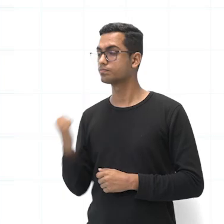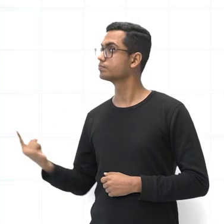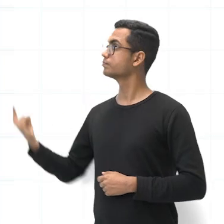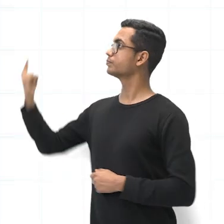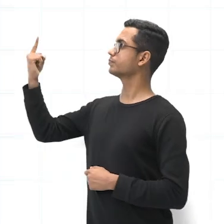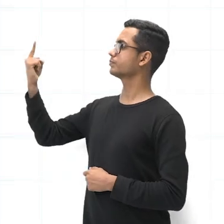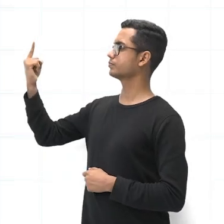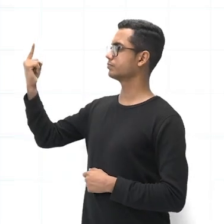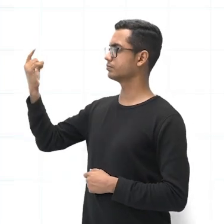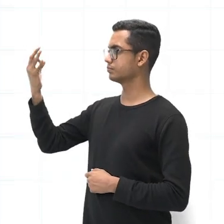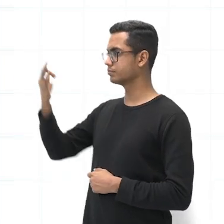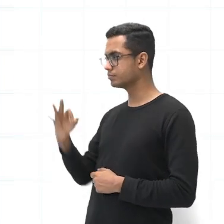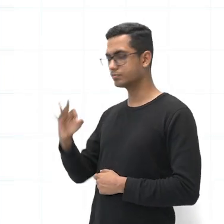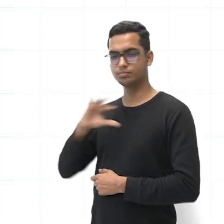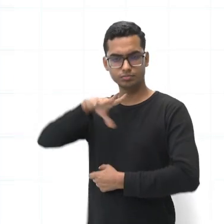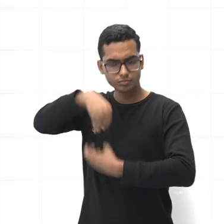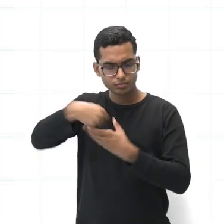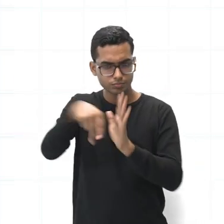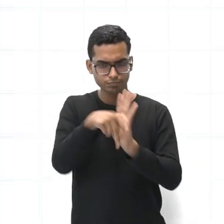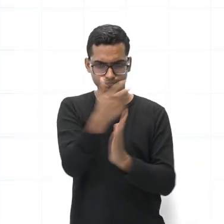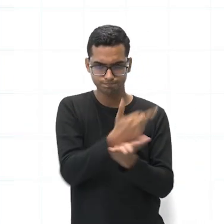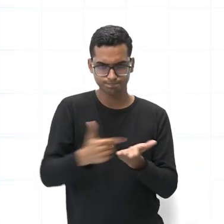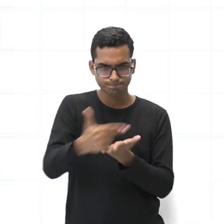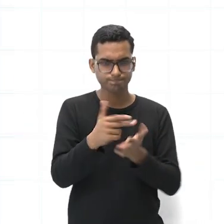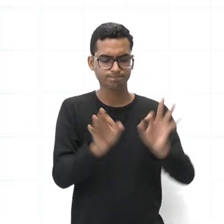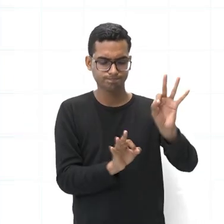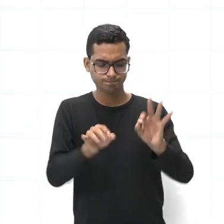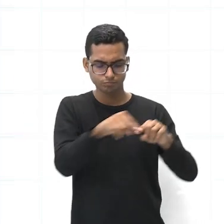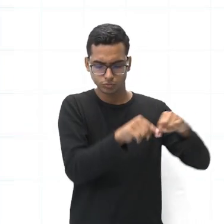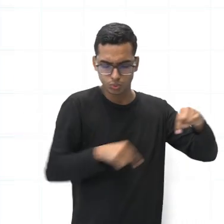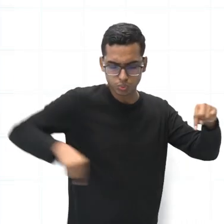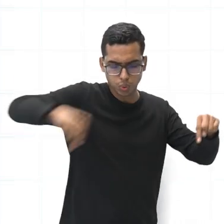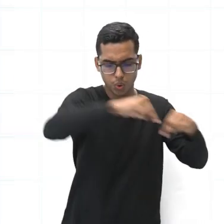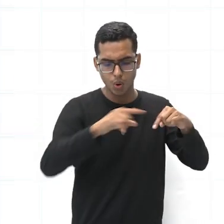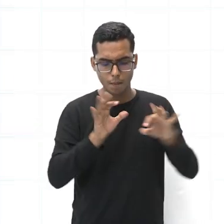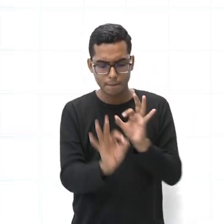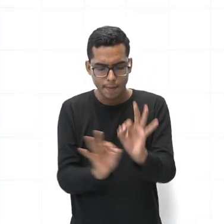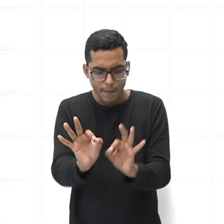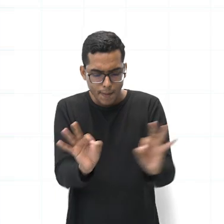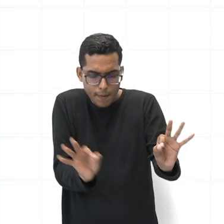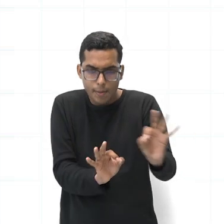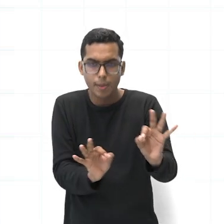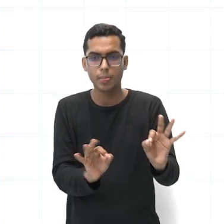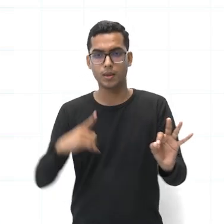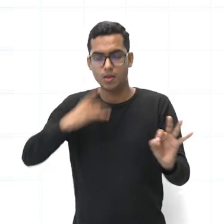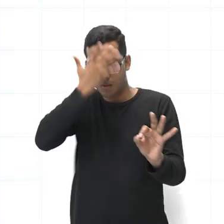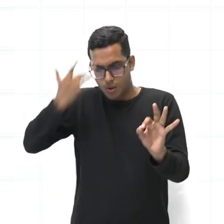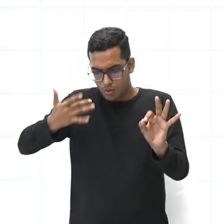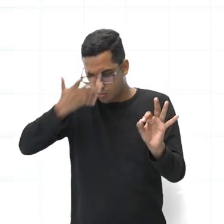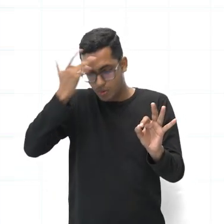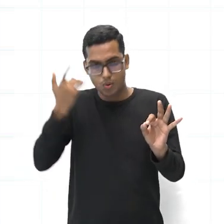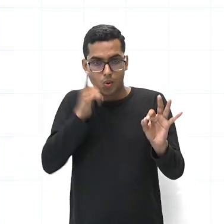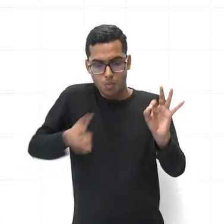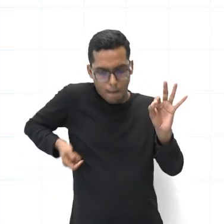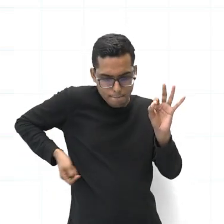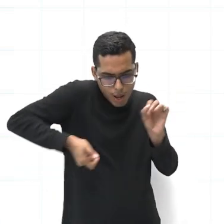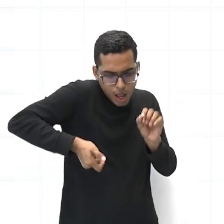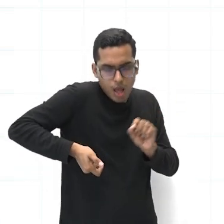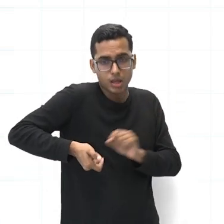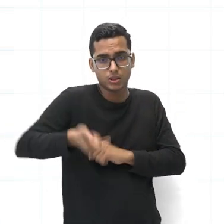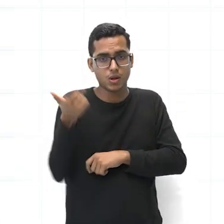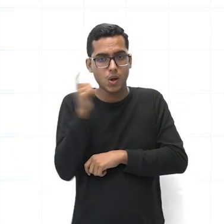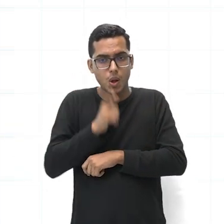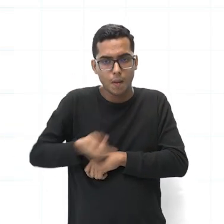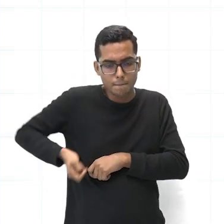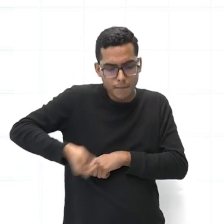linha ou dentro do desenho. Por vez, cada jogador tenta tirar as bolinhas de dentro ou vai ficando com